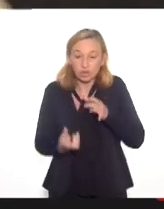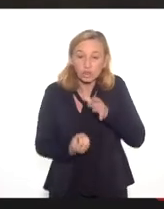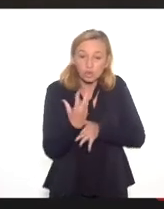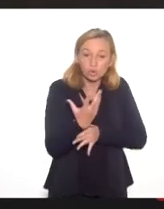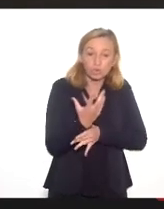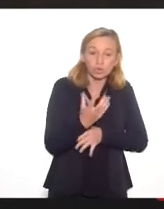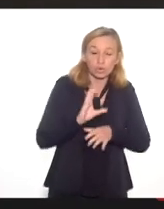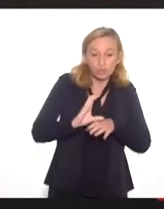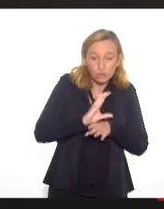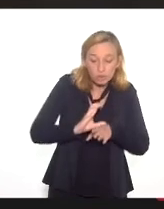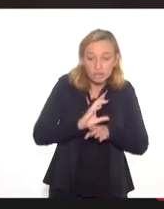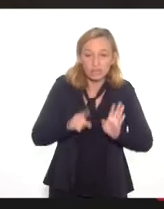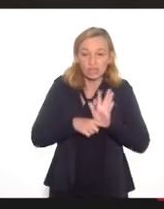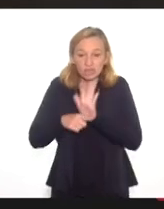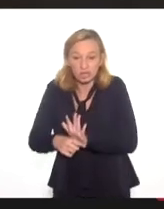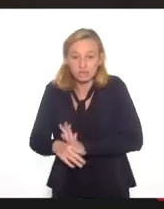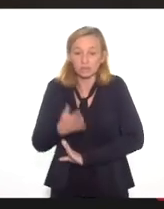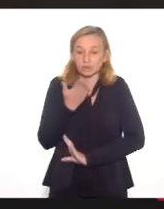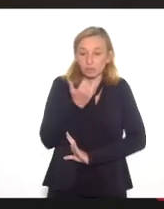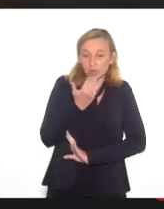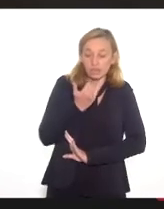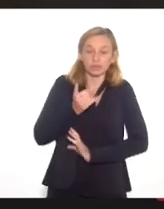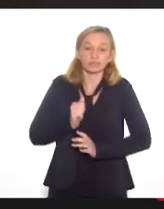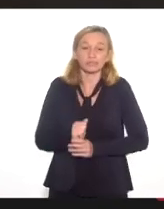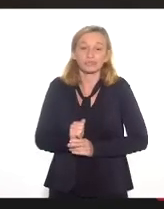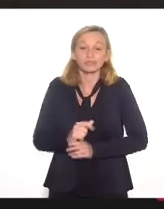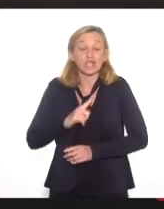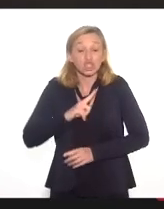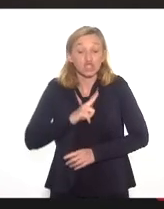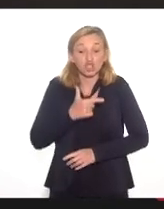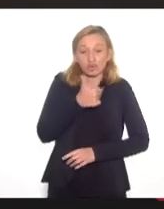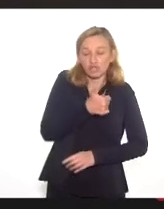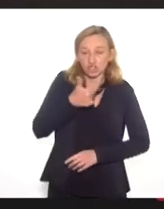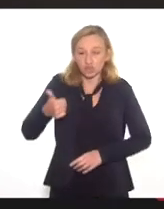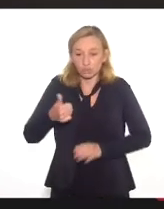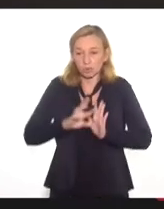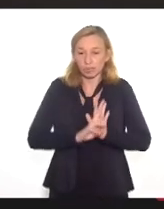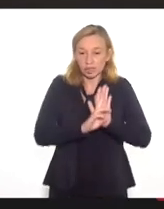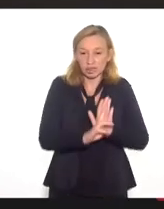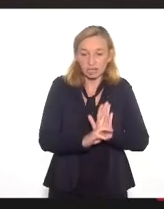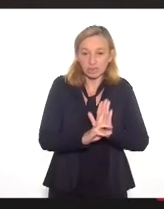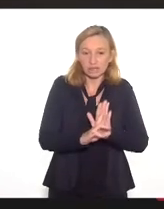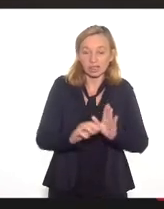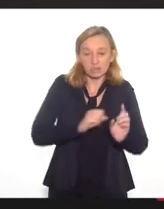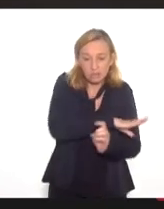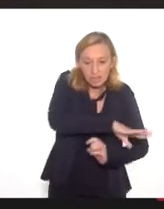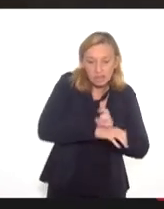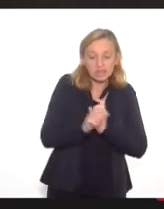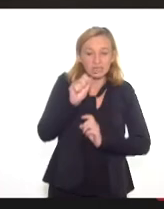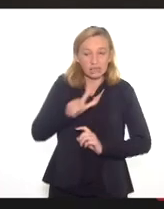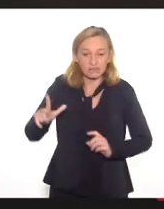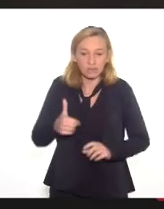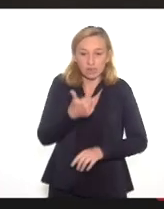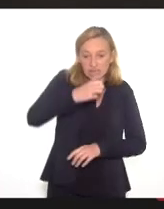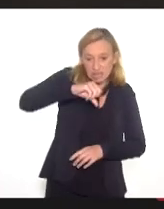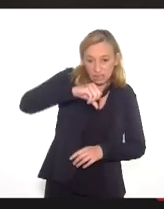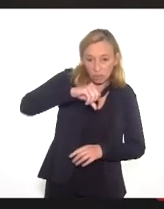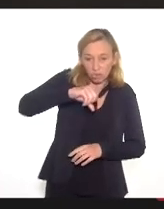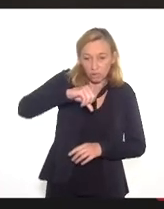Conselho de Segurança Alimentar naquela época onde se tinha 21 representantes da sociedade civil e 19 foram